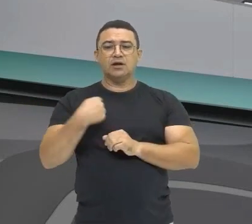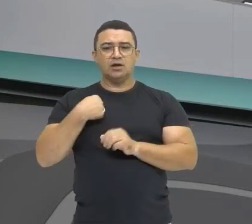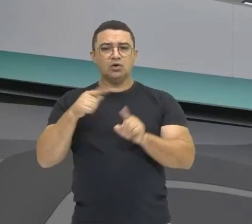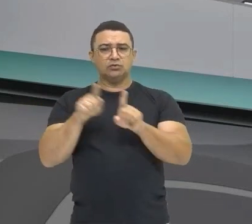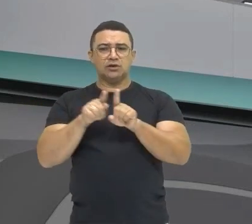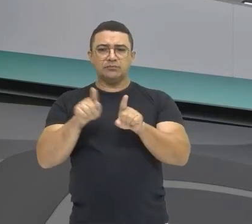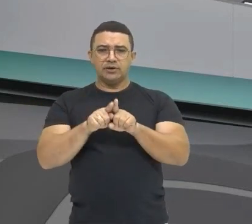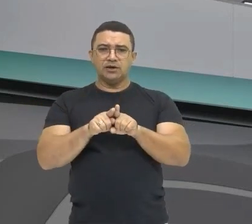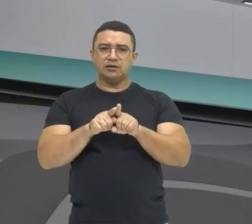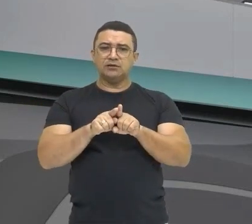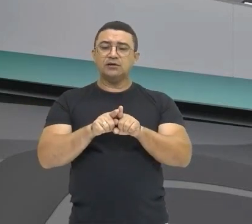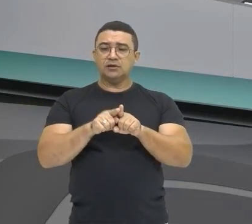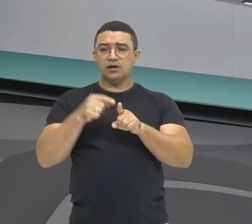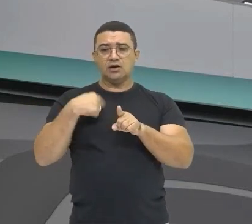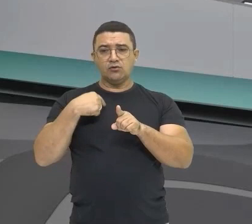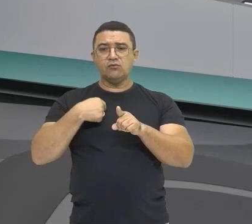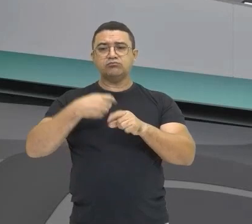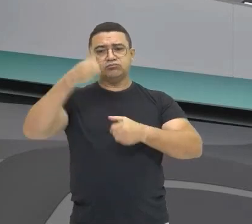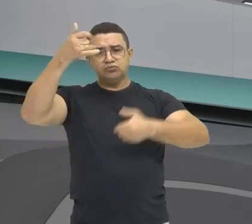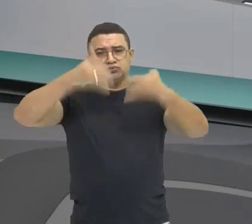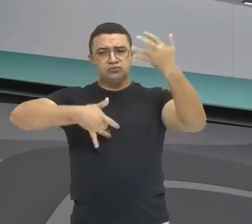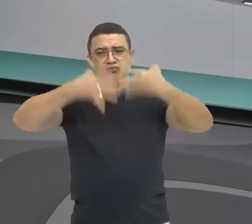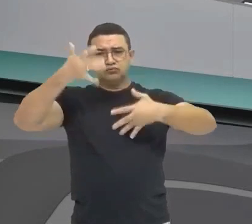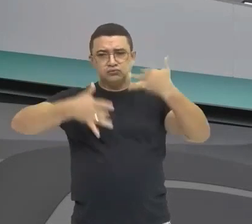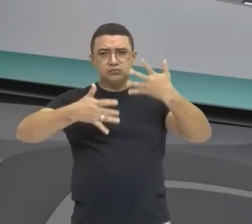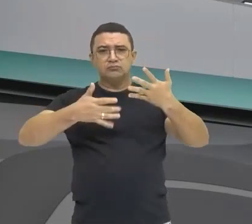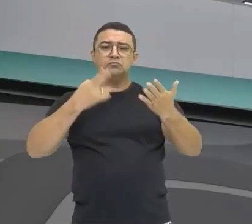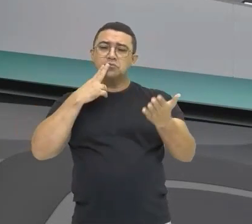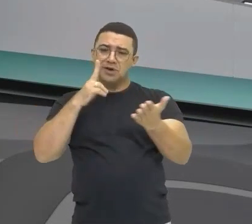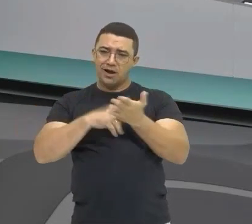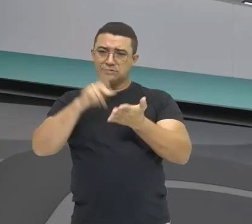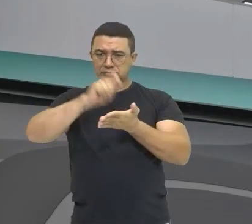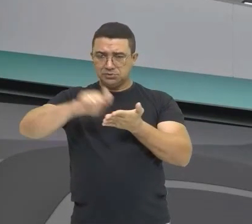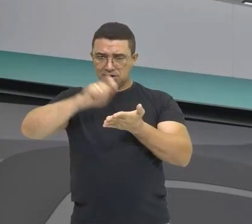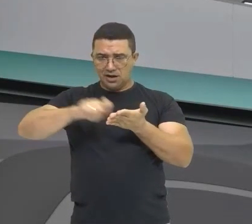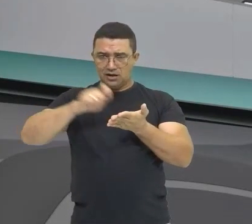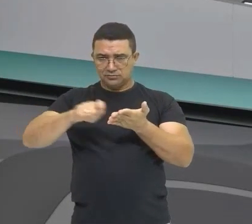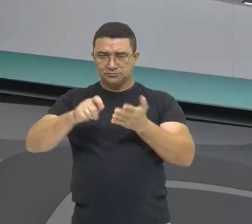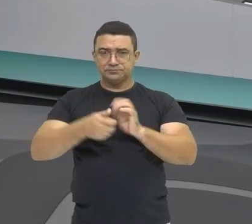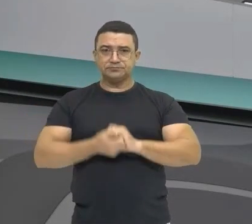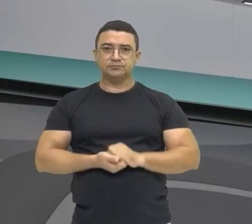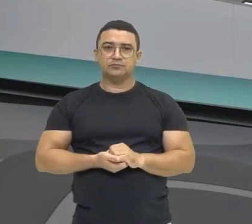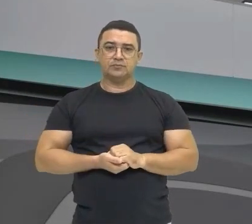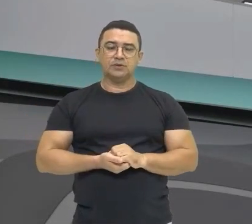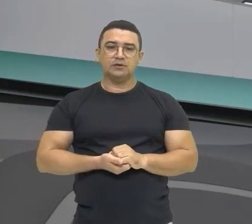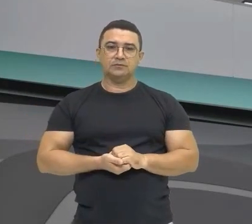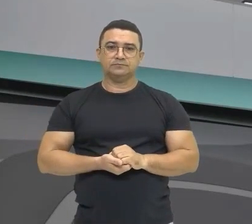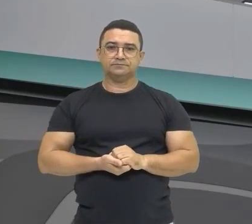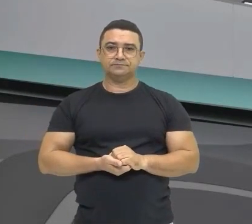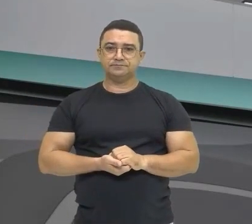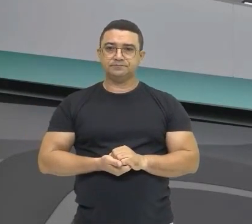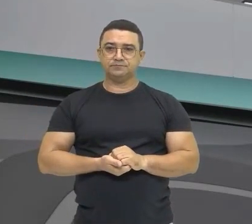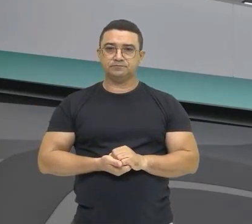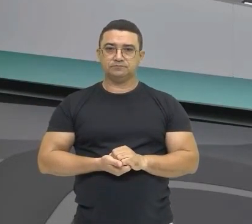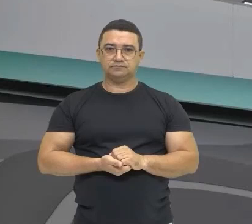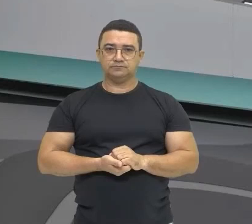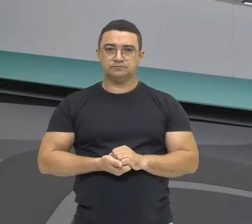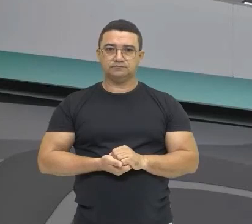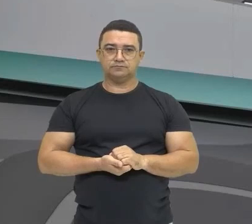de dar disso minha conta à vossa alteza. Essas reticências significa que tinha mais alguma coisa, mas eu preferi